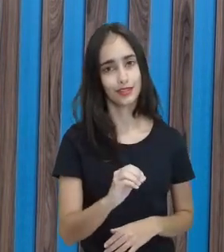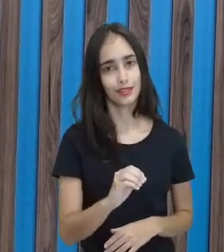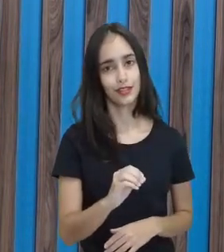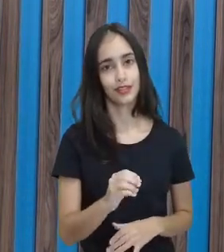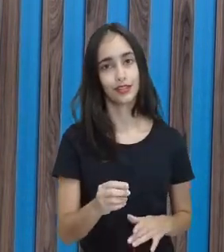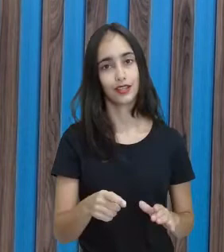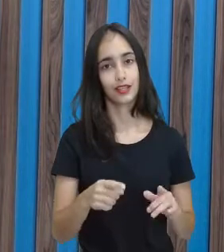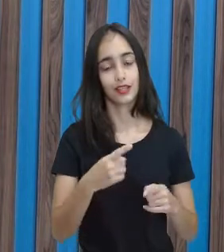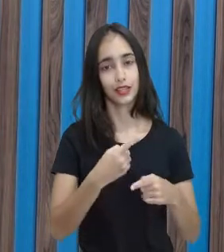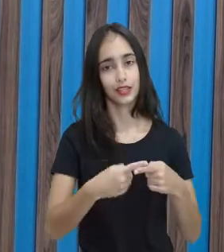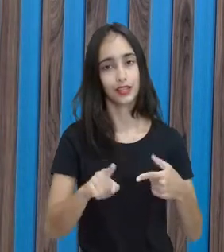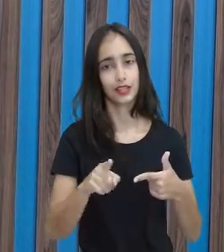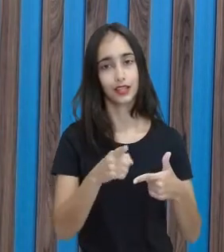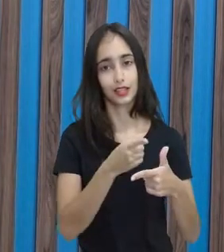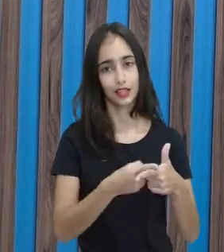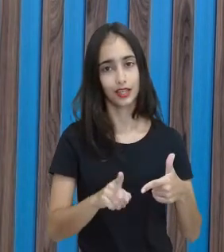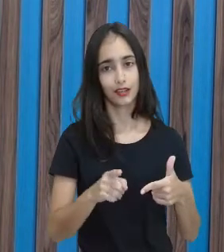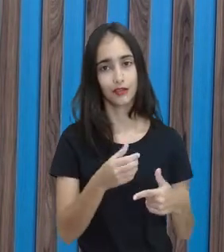Y igual a